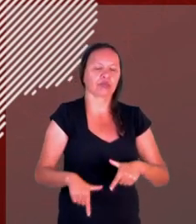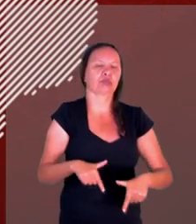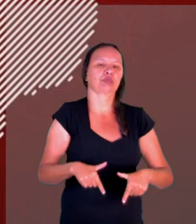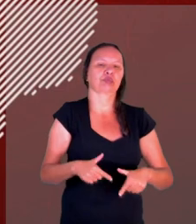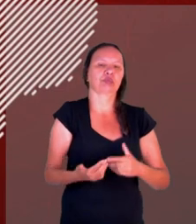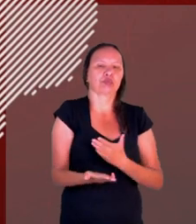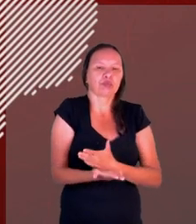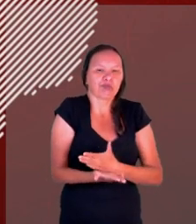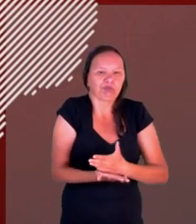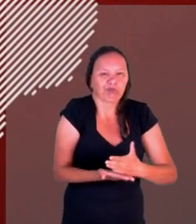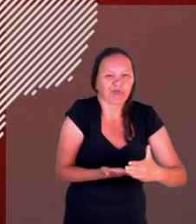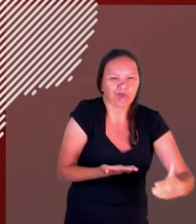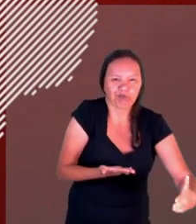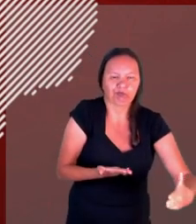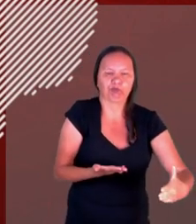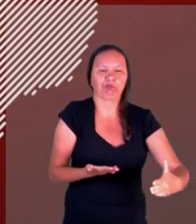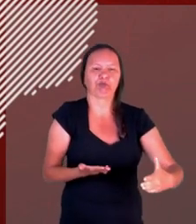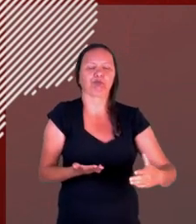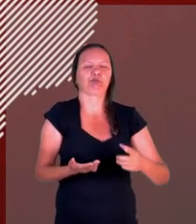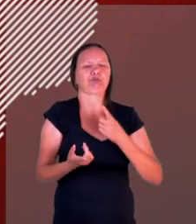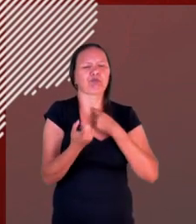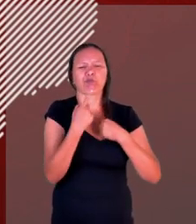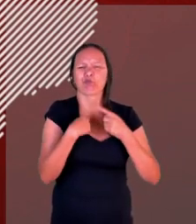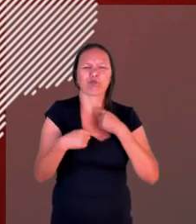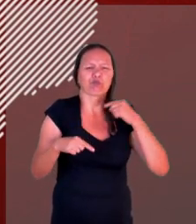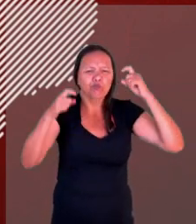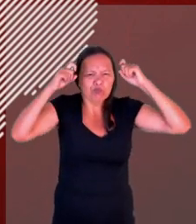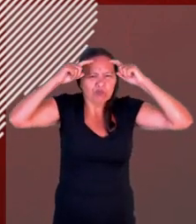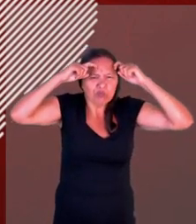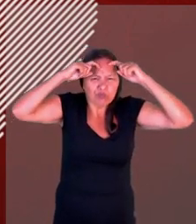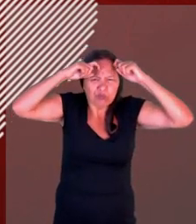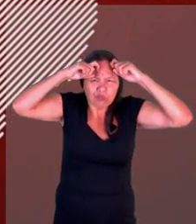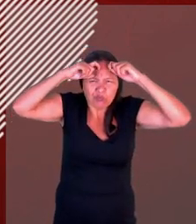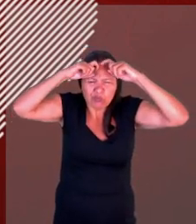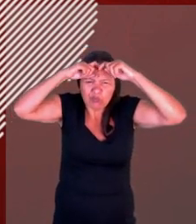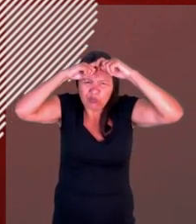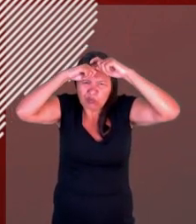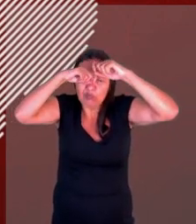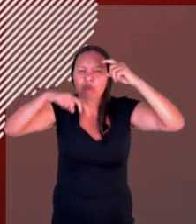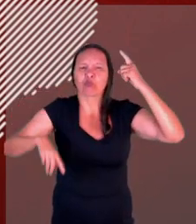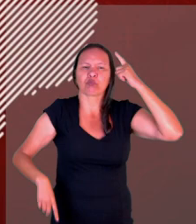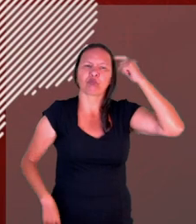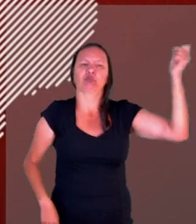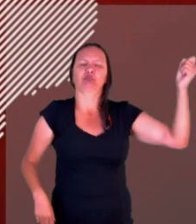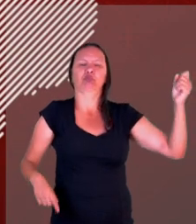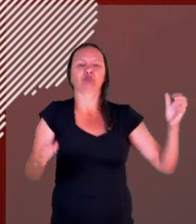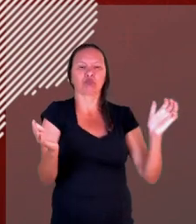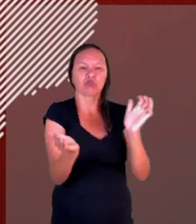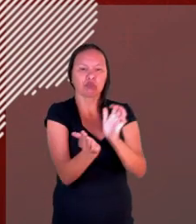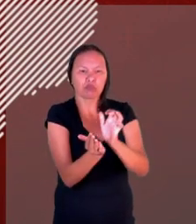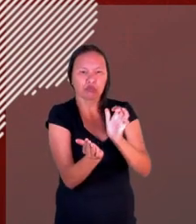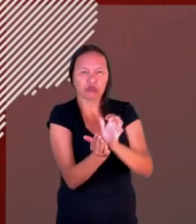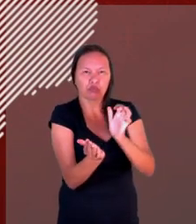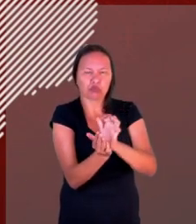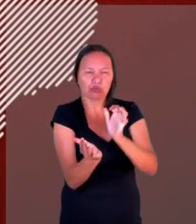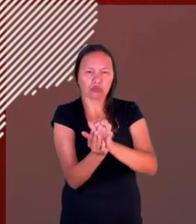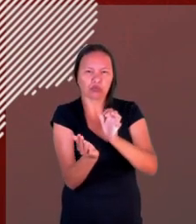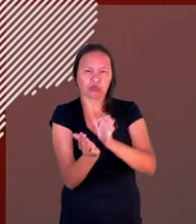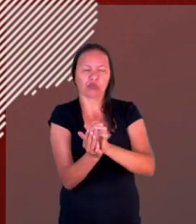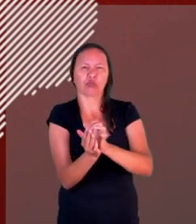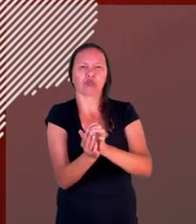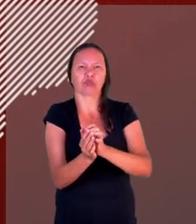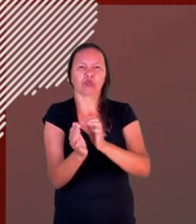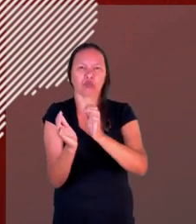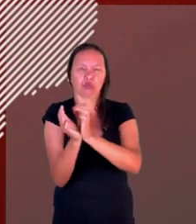acordos é é é é bastante difícil mas nesse caso ela foi bastante facilitada por esse grupo da sociedade civil